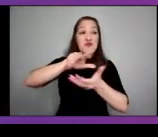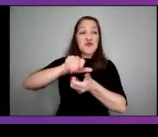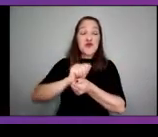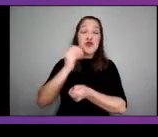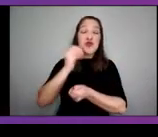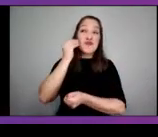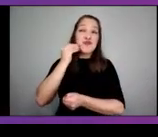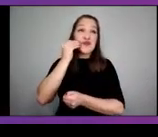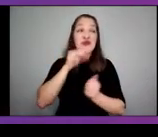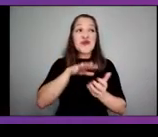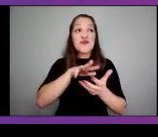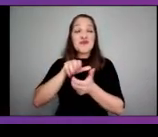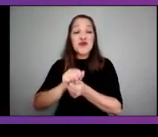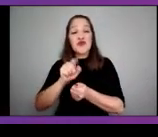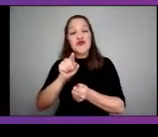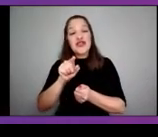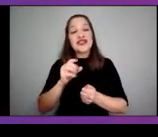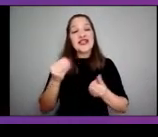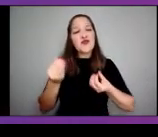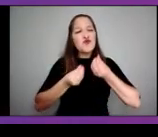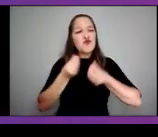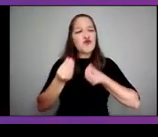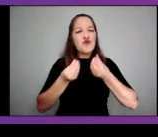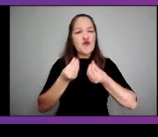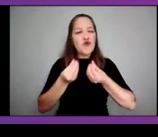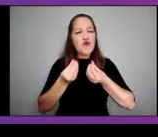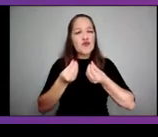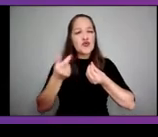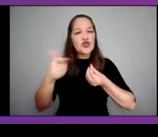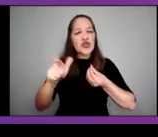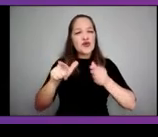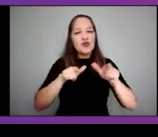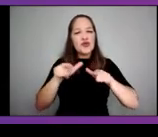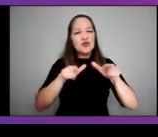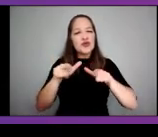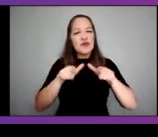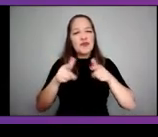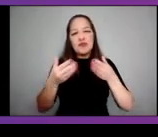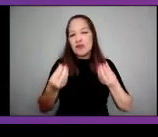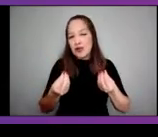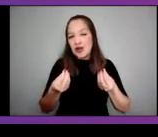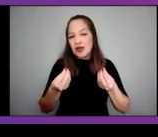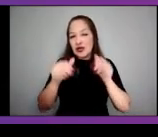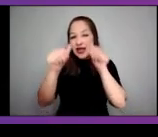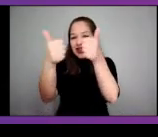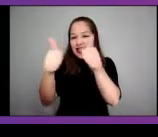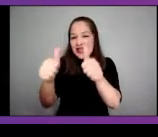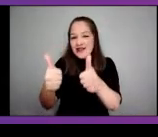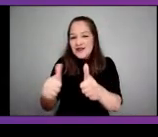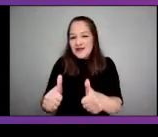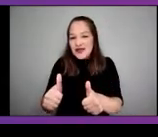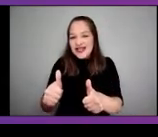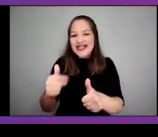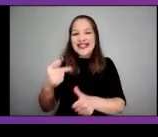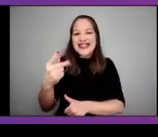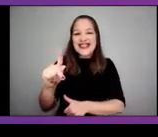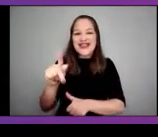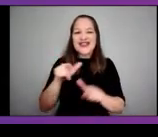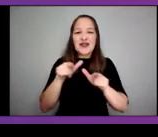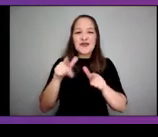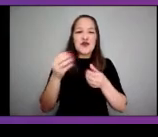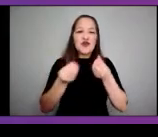o mundo como é que tudo isso se reflete no seu trabalho digamos na imagem do seu trabalho né Acho que você vai mostrar um